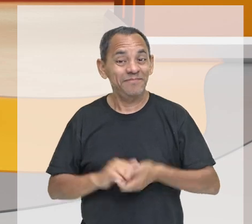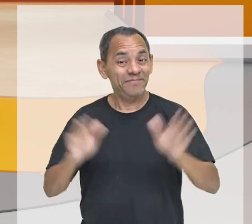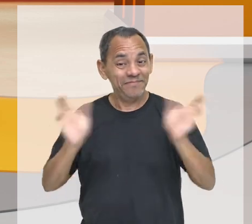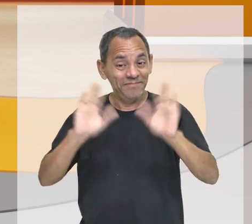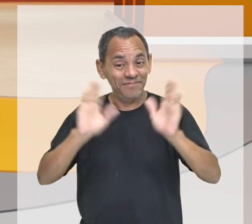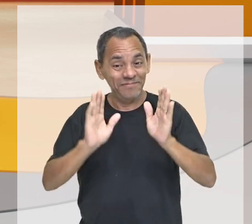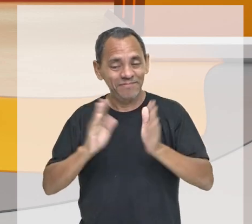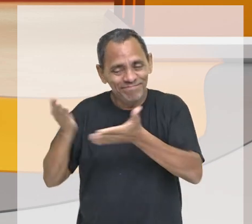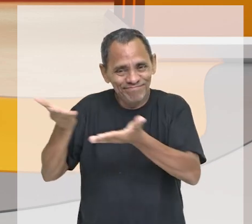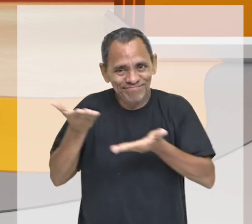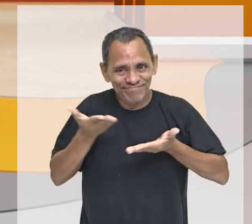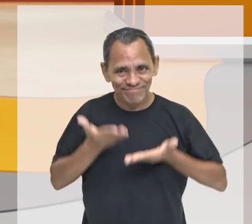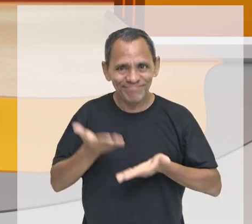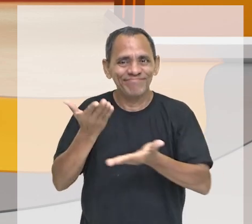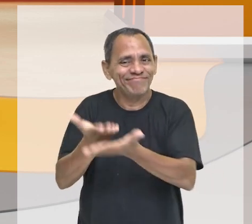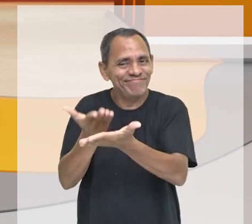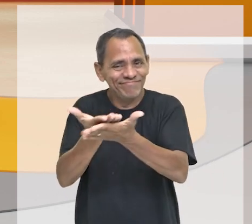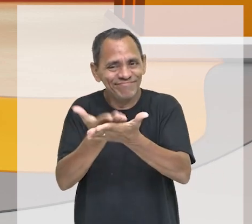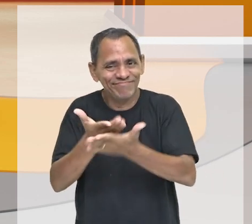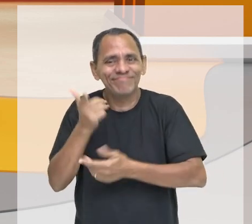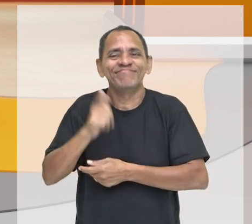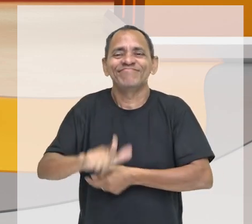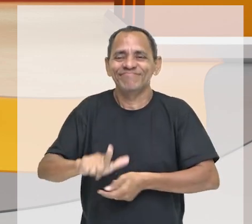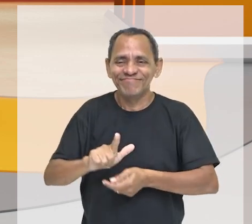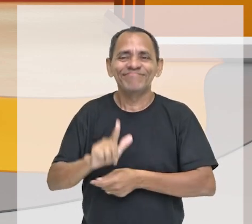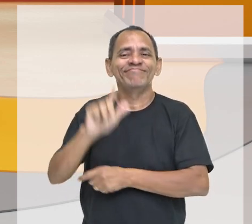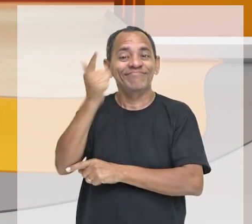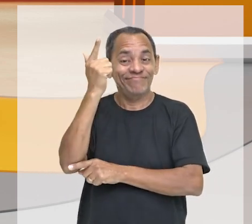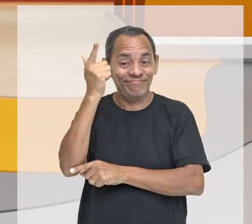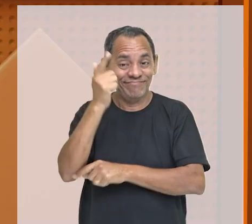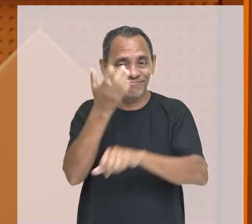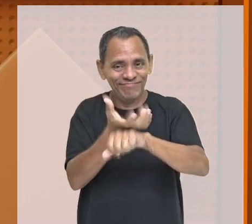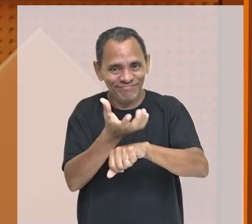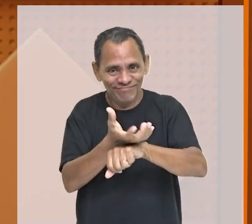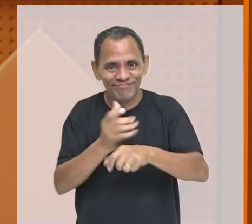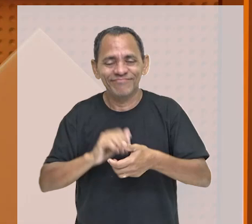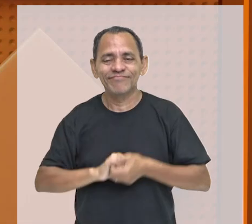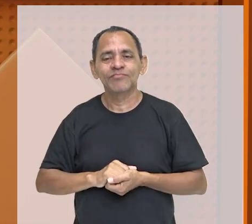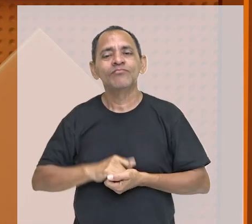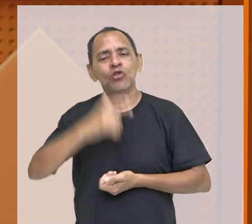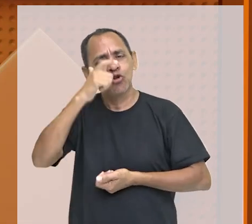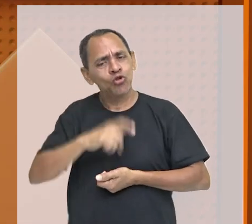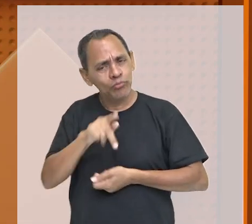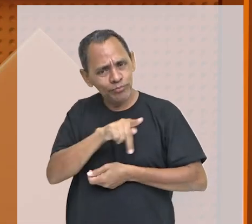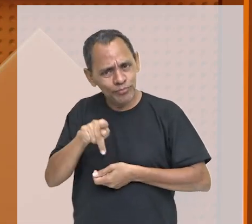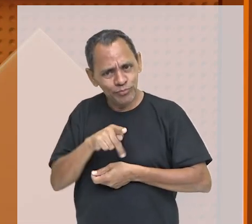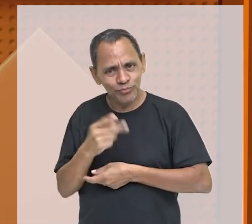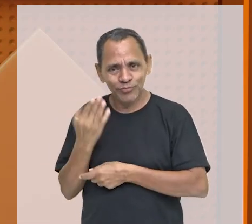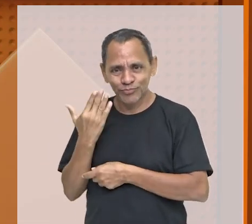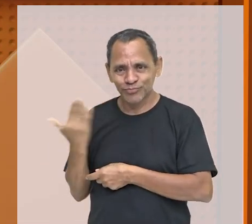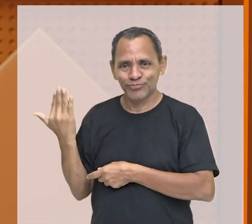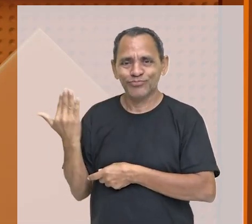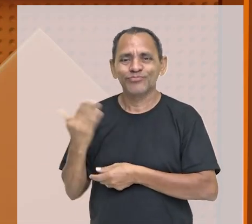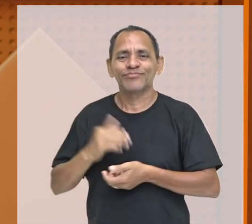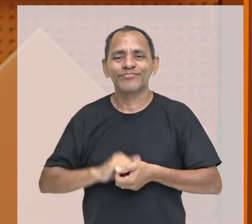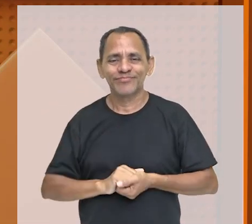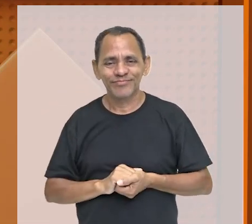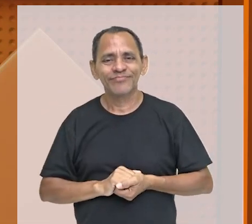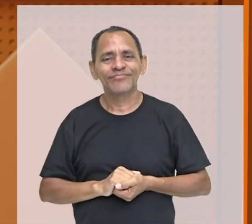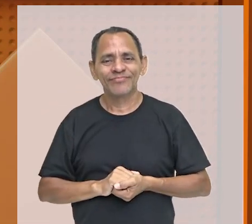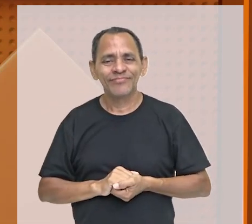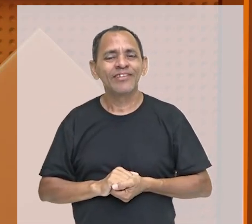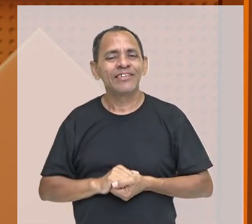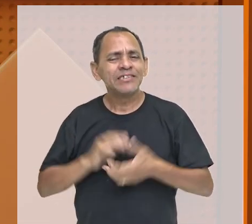Olá, sejam muito bem-vindos a mais uma aula de Geografia. Eu sou o professor Alexandre Donato e, como eu sempre digo,